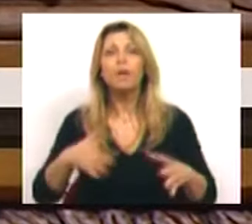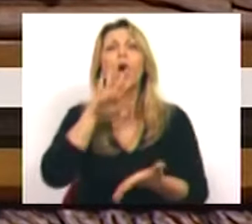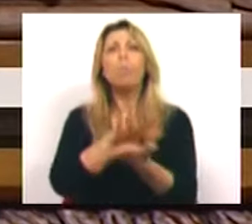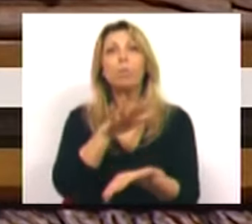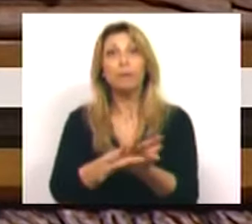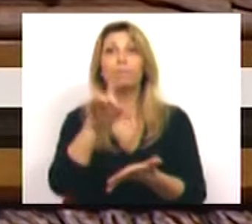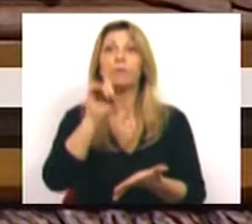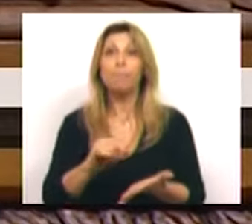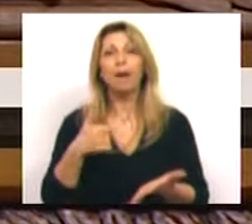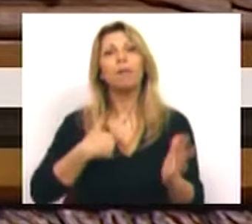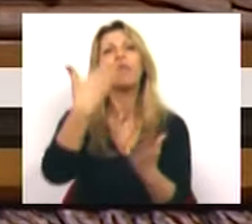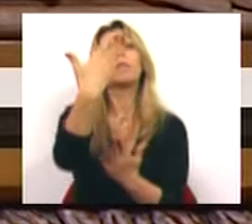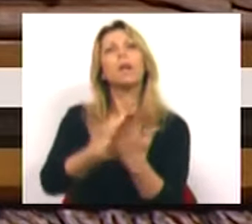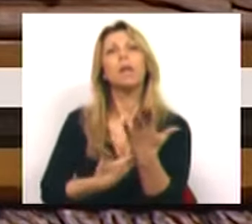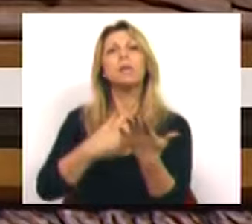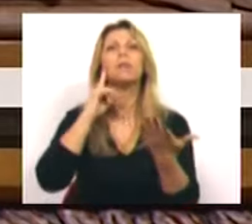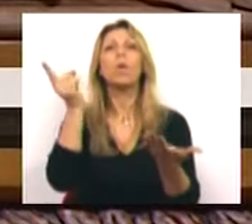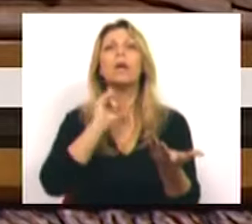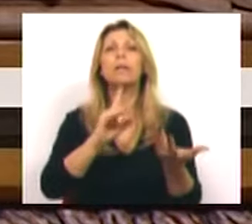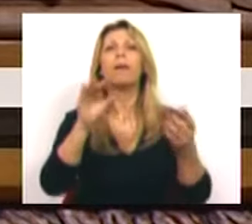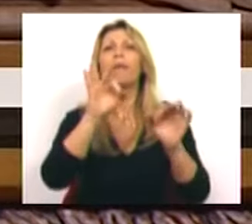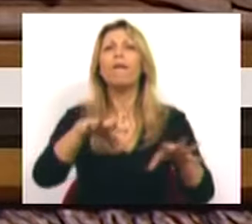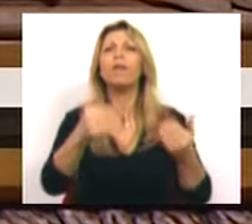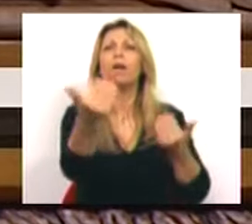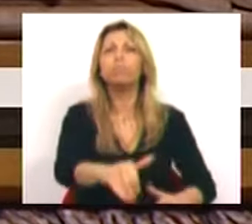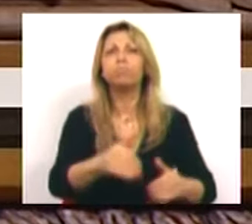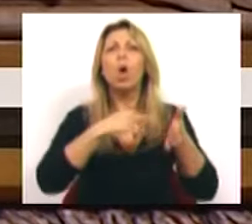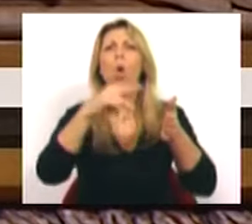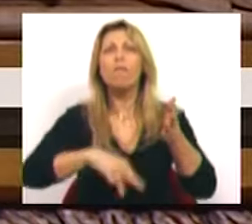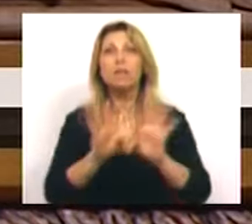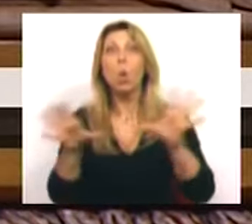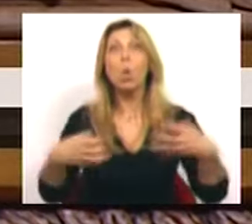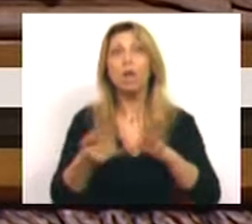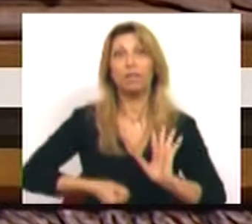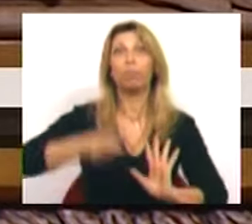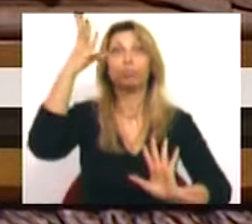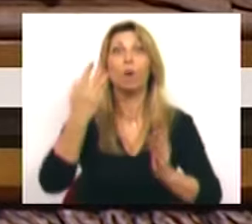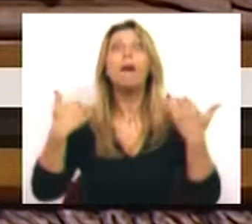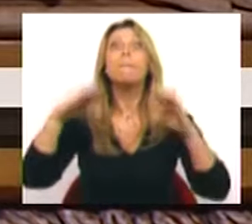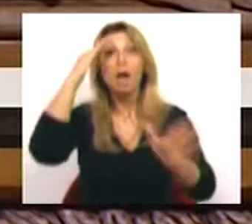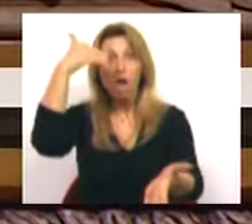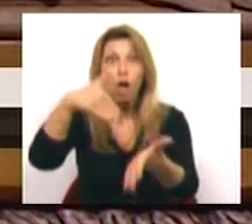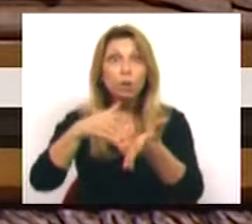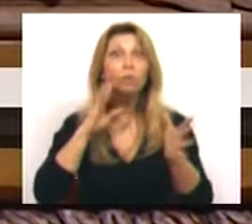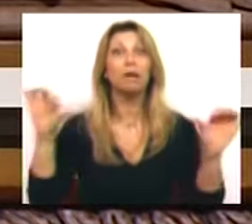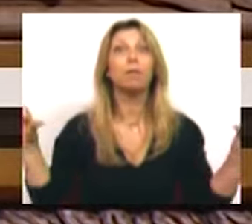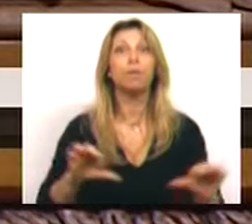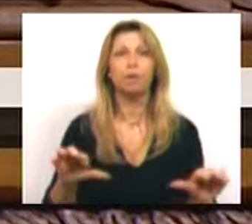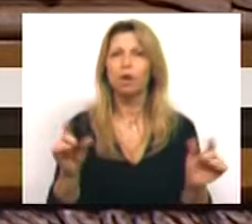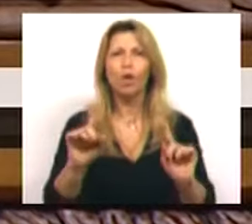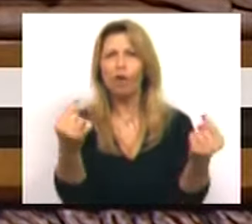a declaração de caducidade de dezenas de convenções coletivas, mas as consequências nefastas não ficaram por